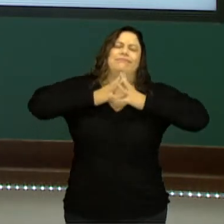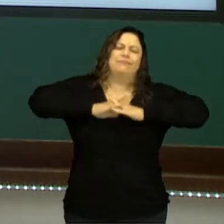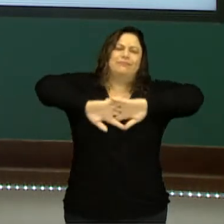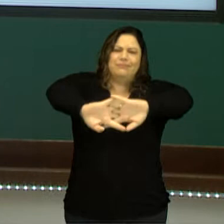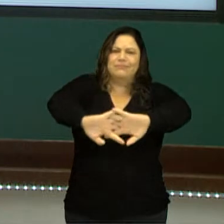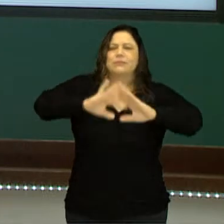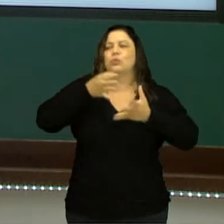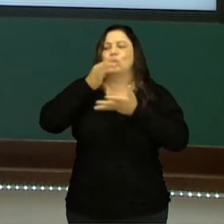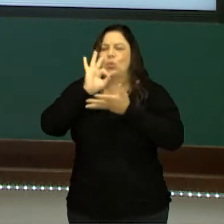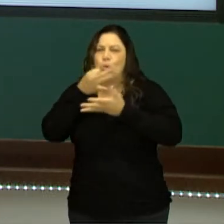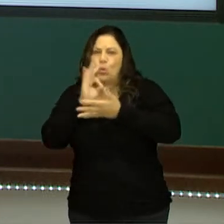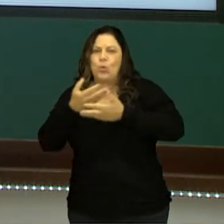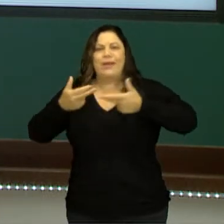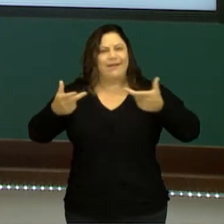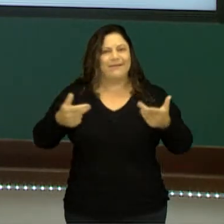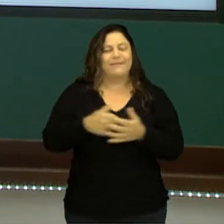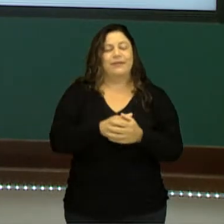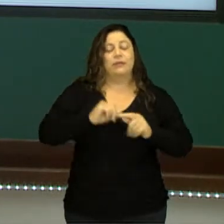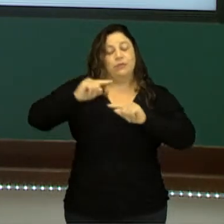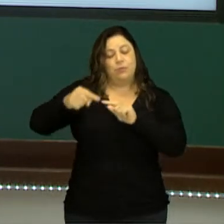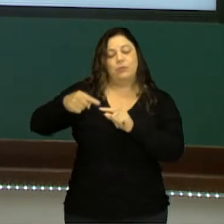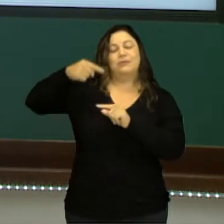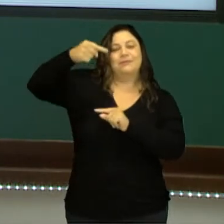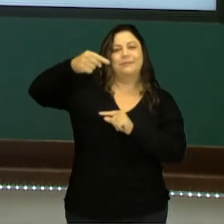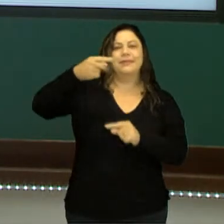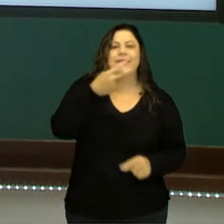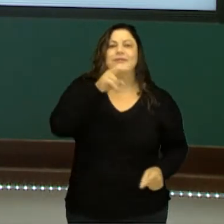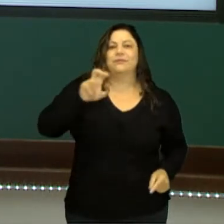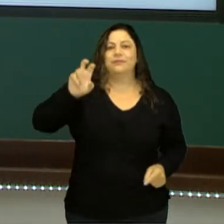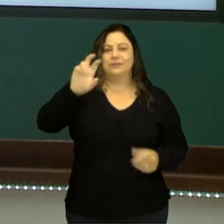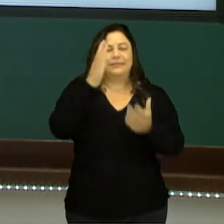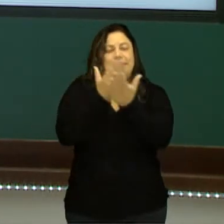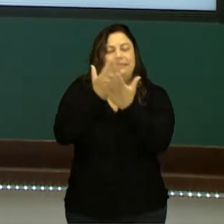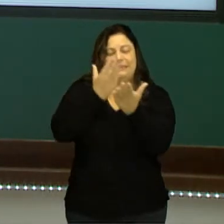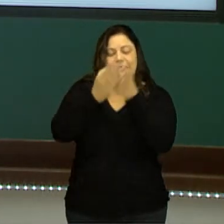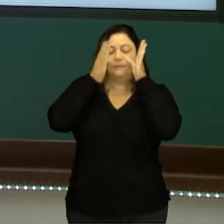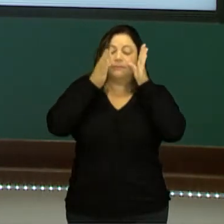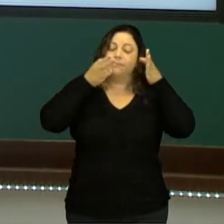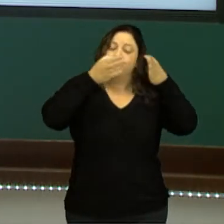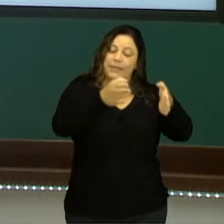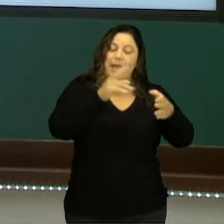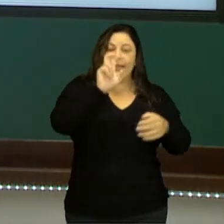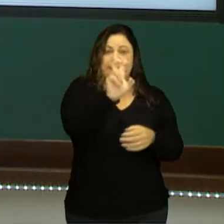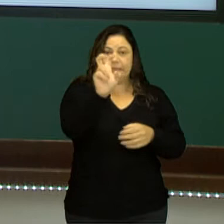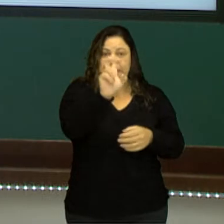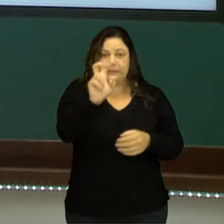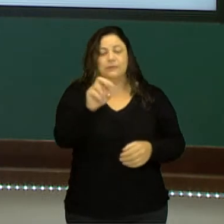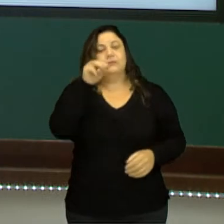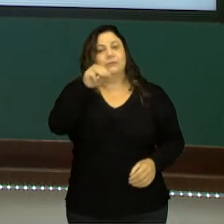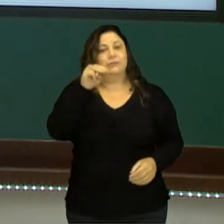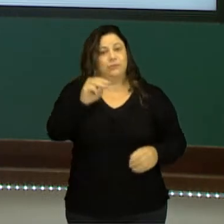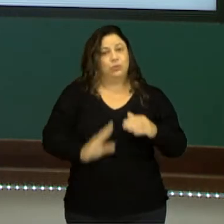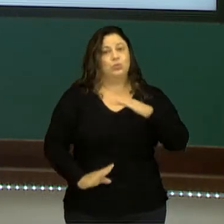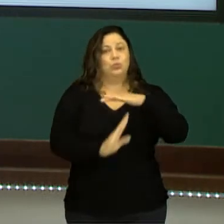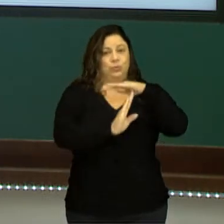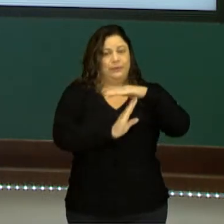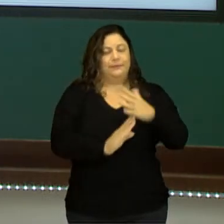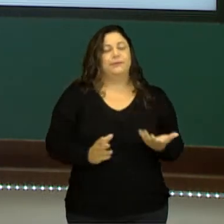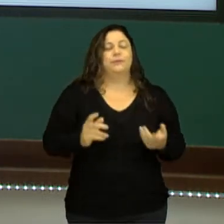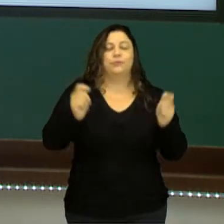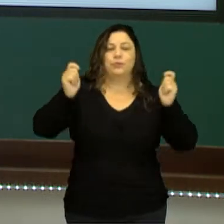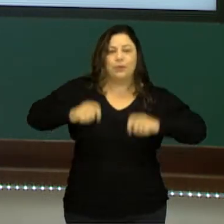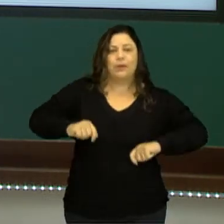café, opa, mais 25 minutos de estudo concentrado, pausa de 5 minutos. Esse é o